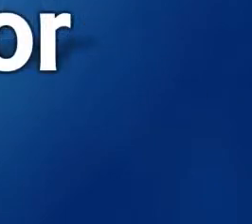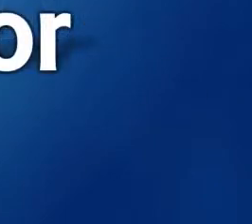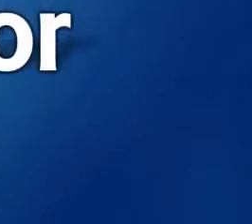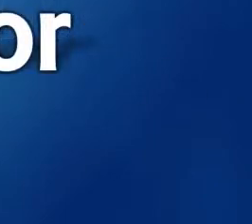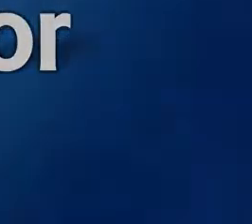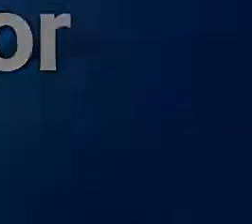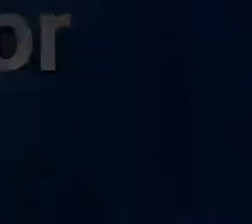Música